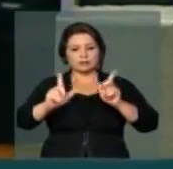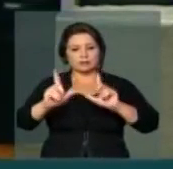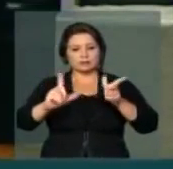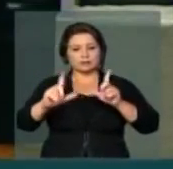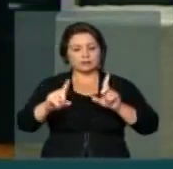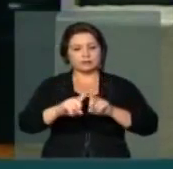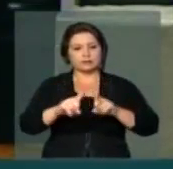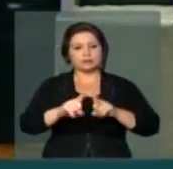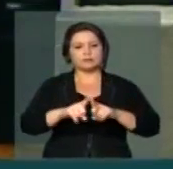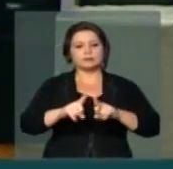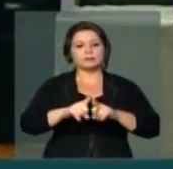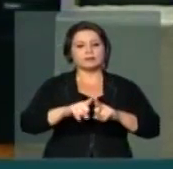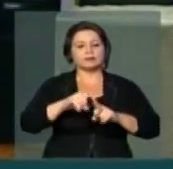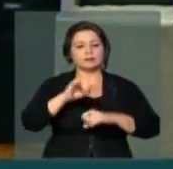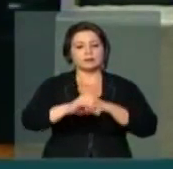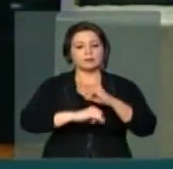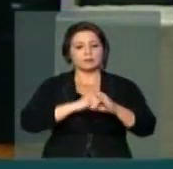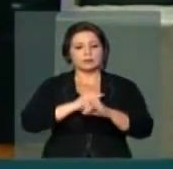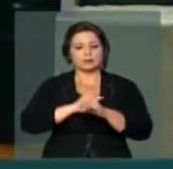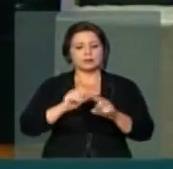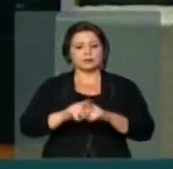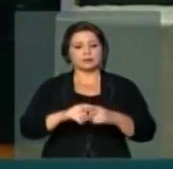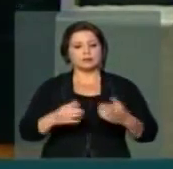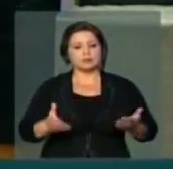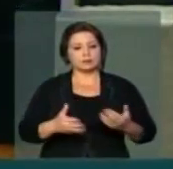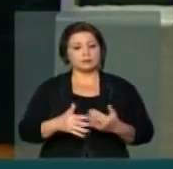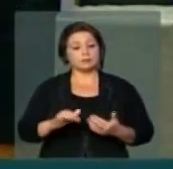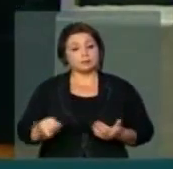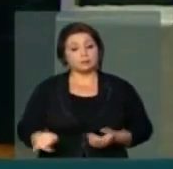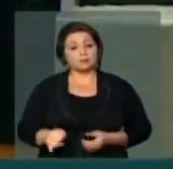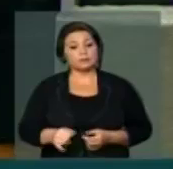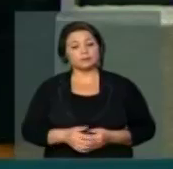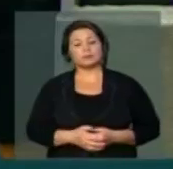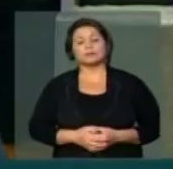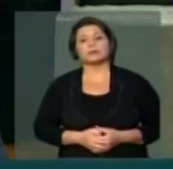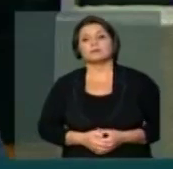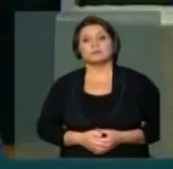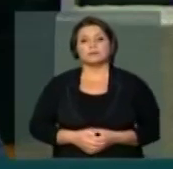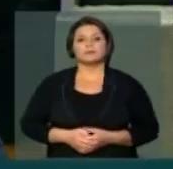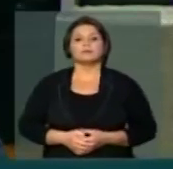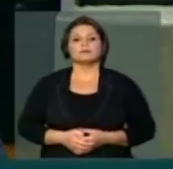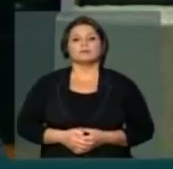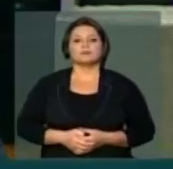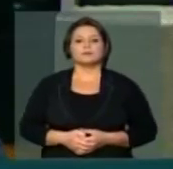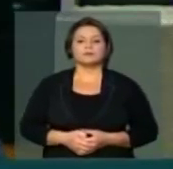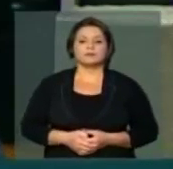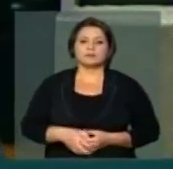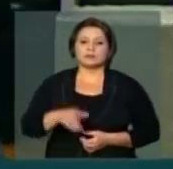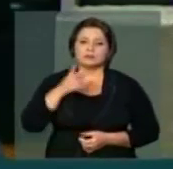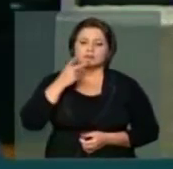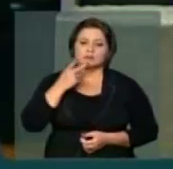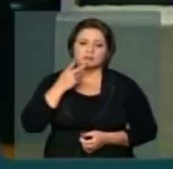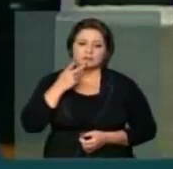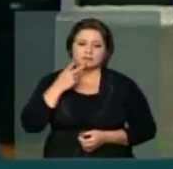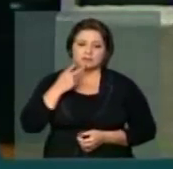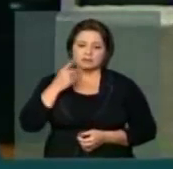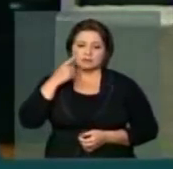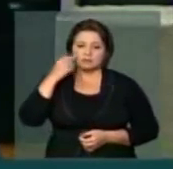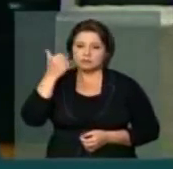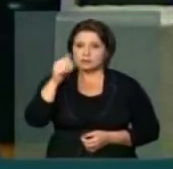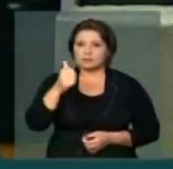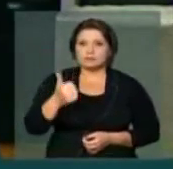Câmara. Eu quero aproveitar esse grande expediente para ter a oportunidade de fazer uma